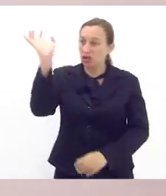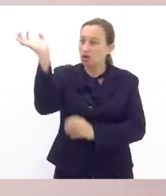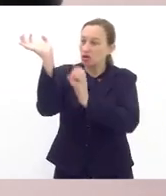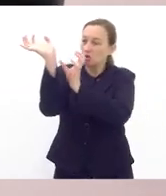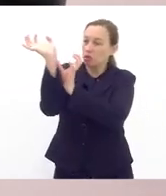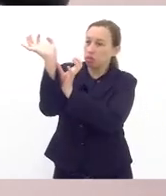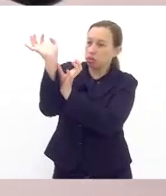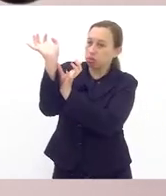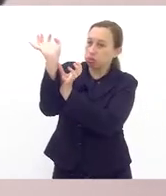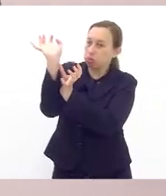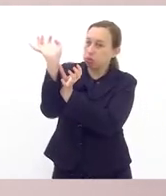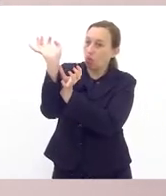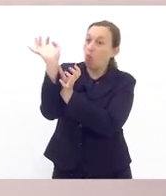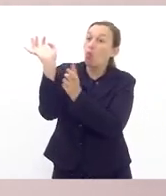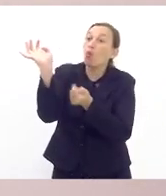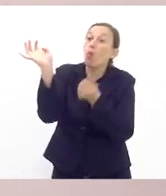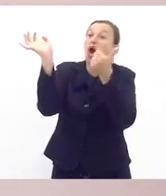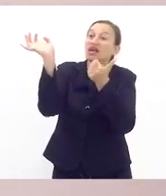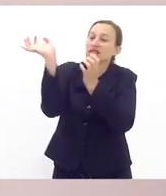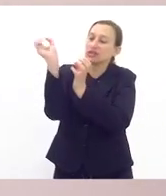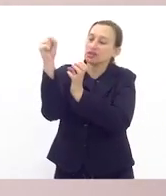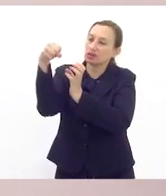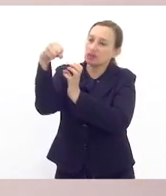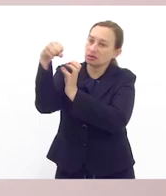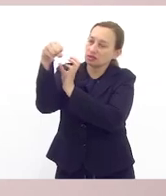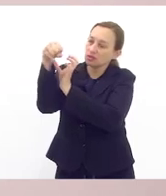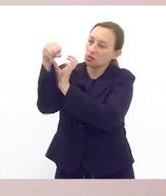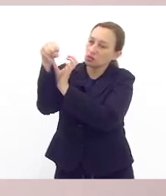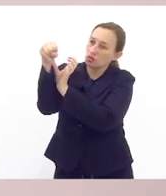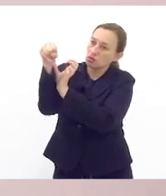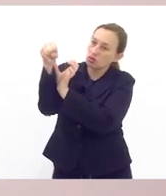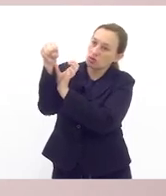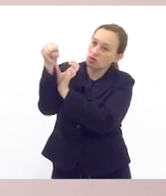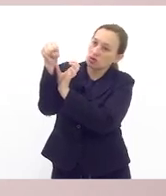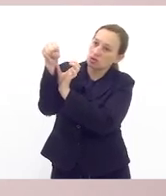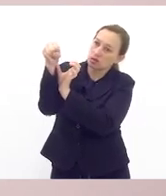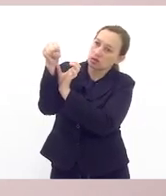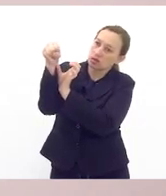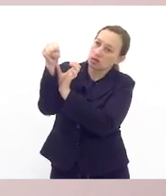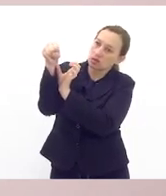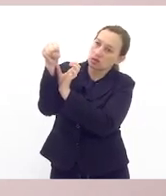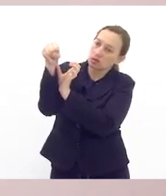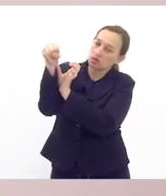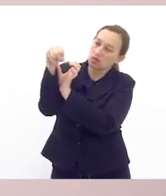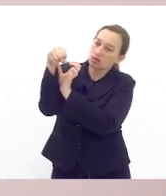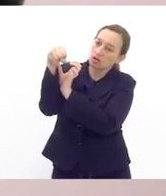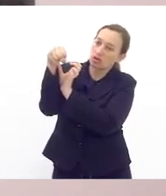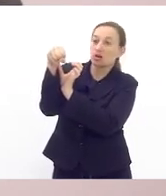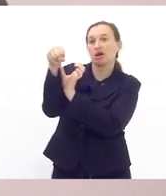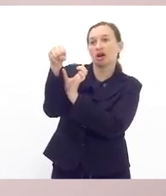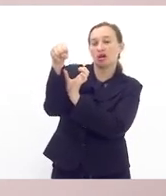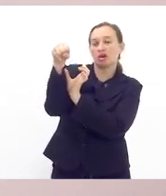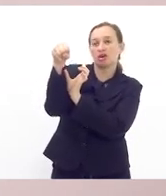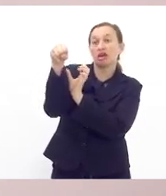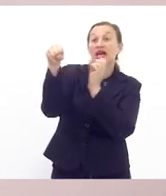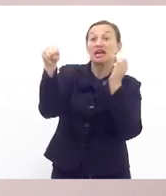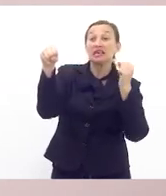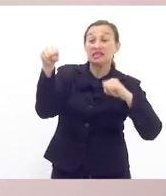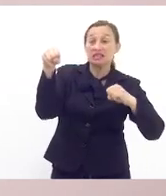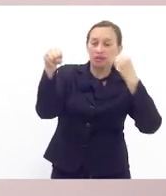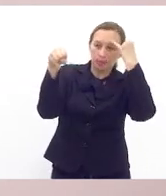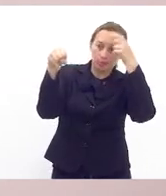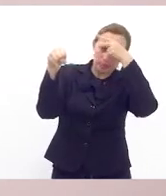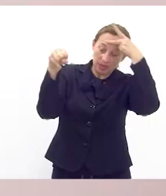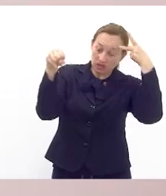pendurada segura apenas pela fiação Deputado e alguém que passa ali embaixo a qualquer